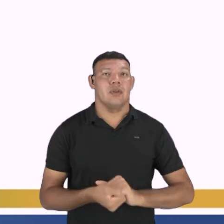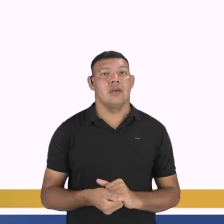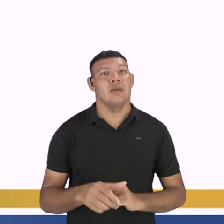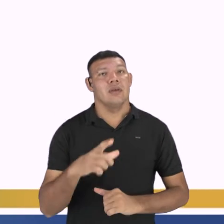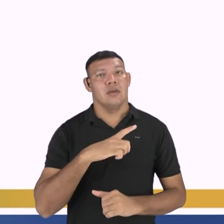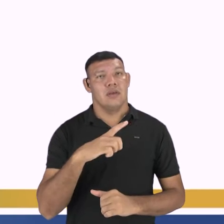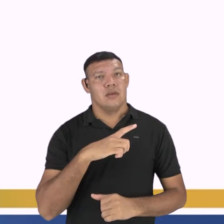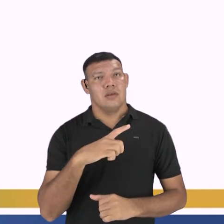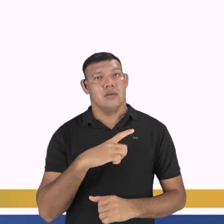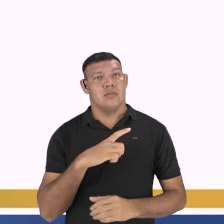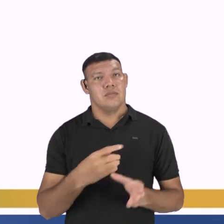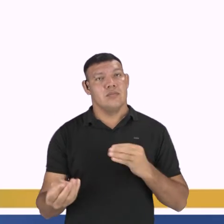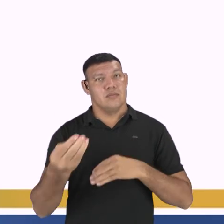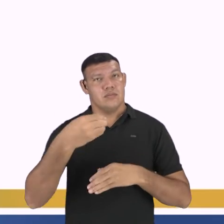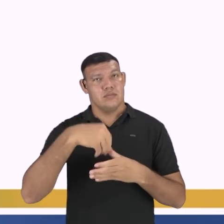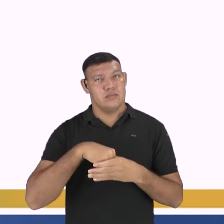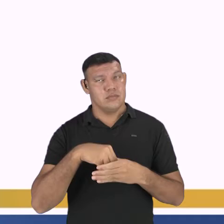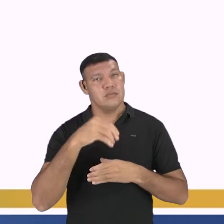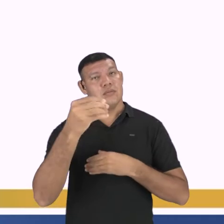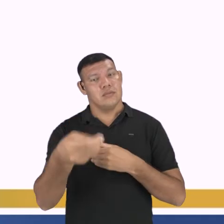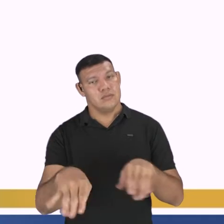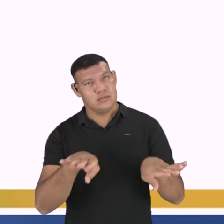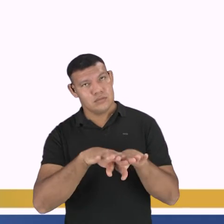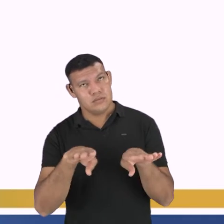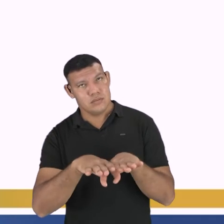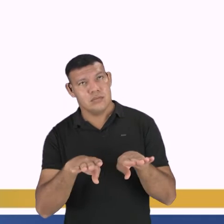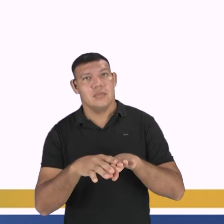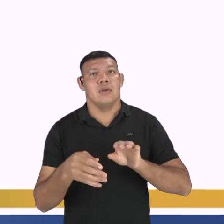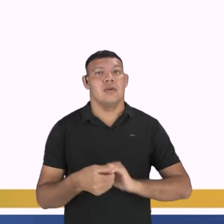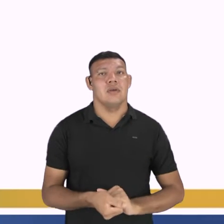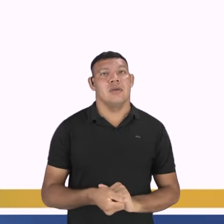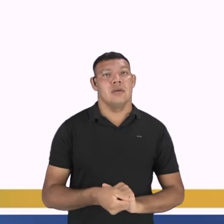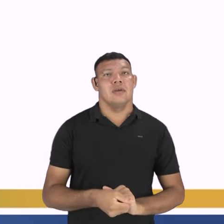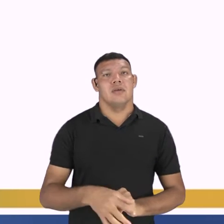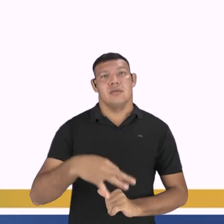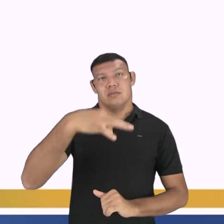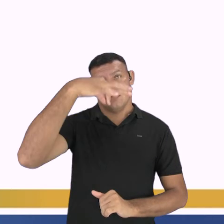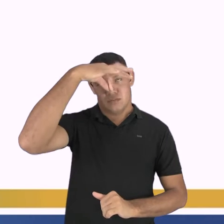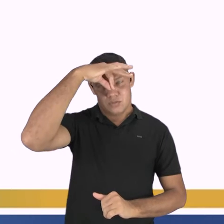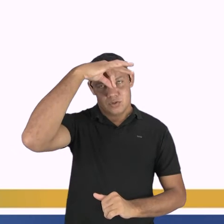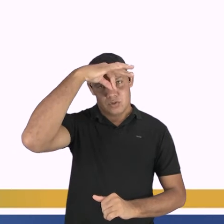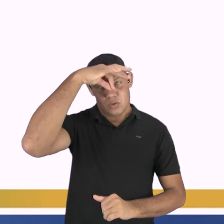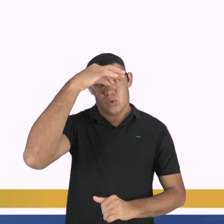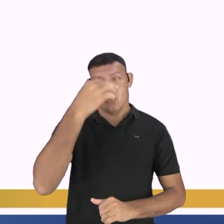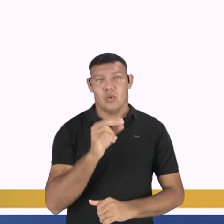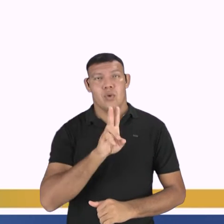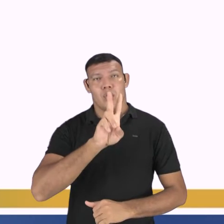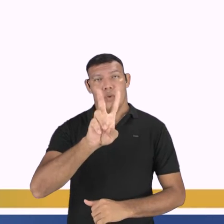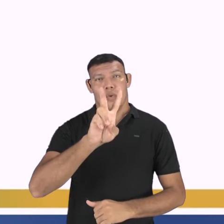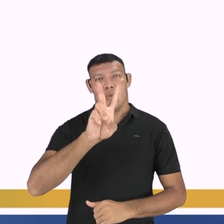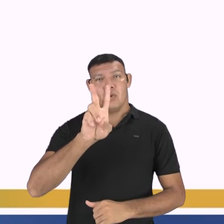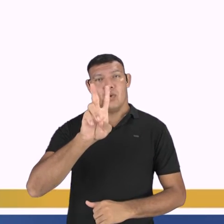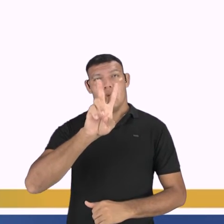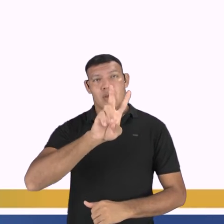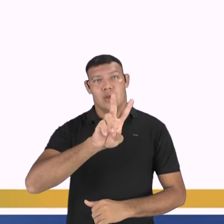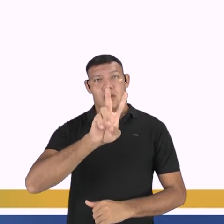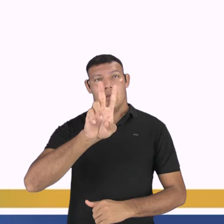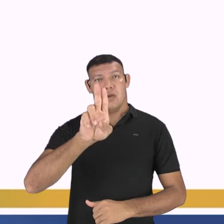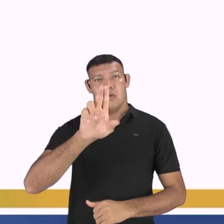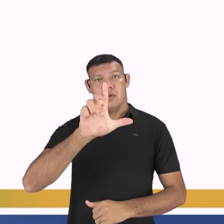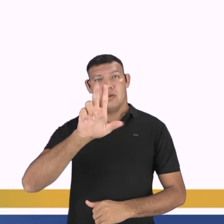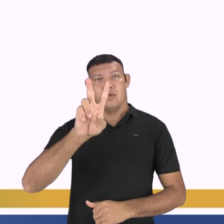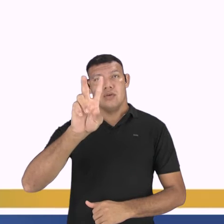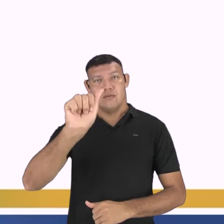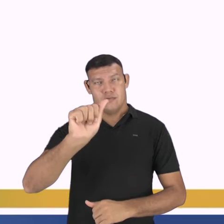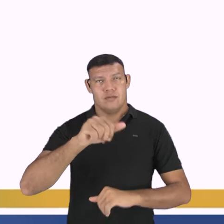externos. Nos órgãos externos, eles recebem o nome geral de vulva, né? Toda a parte externa feminina recebe o